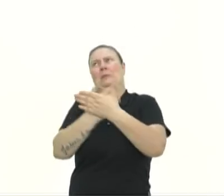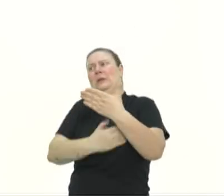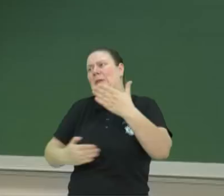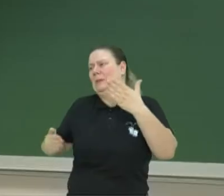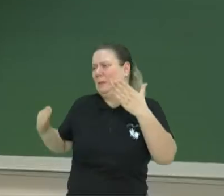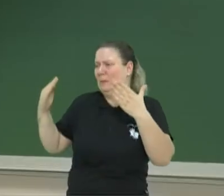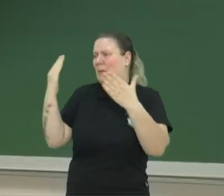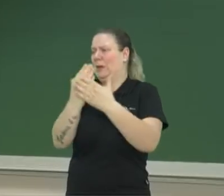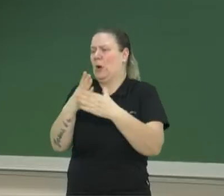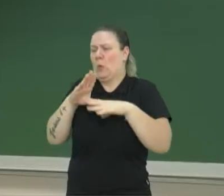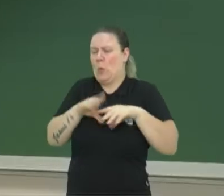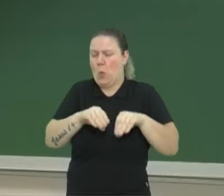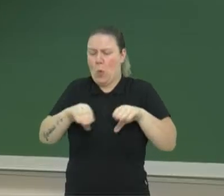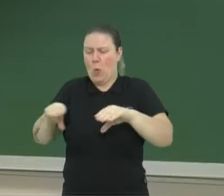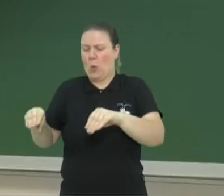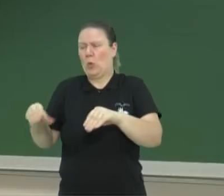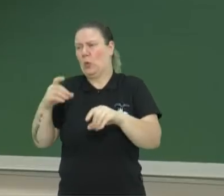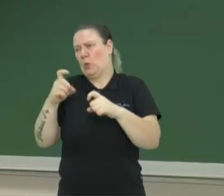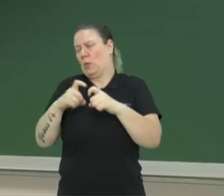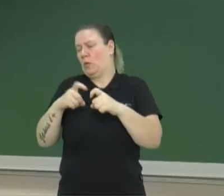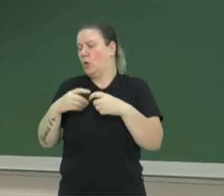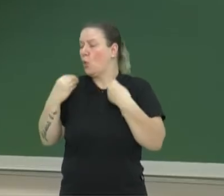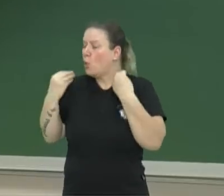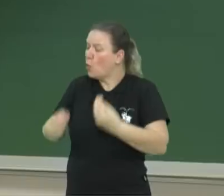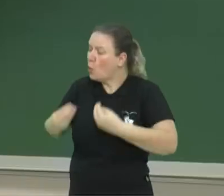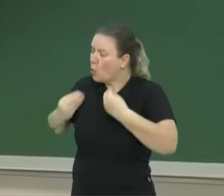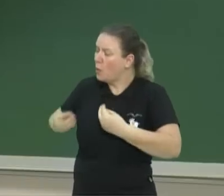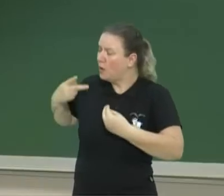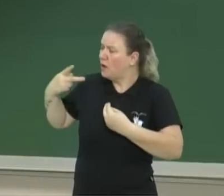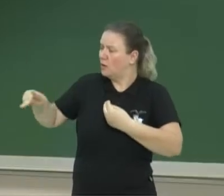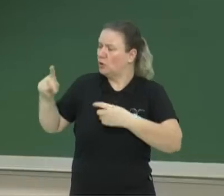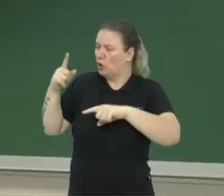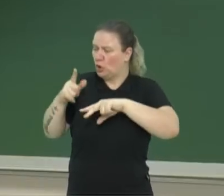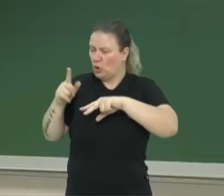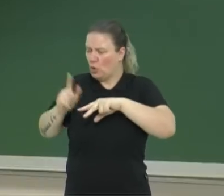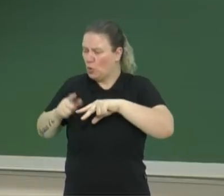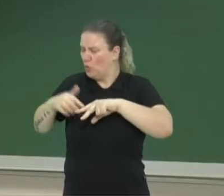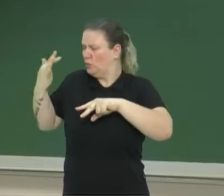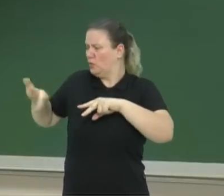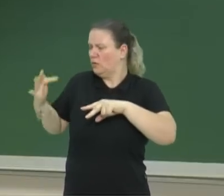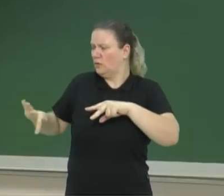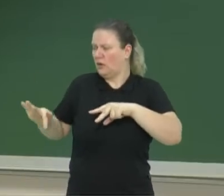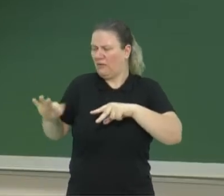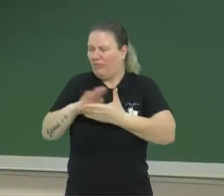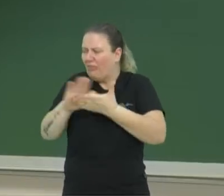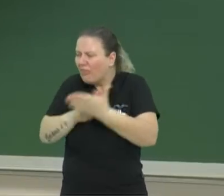com o aperto do homem. Como é que a sua não doeu na dica de nada?